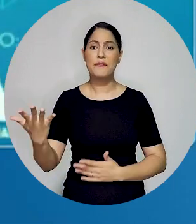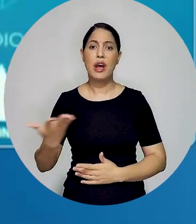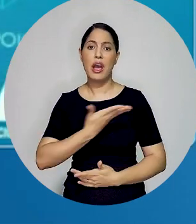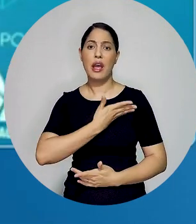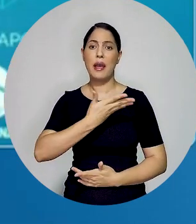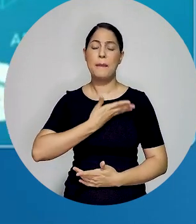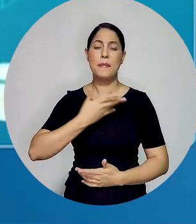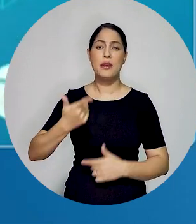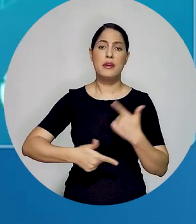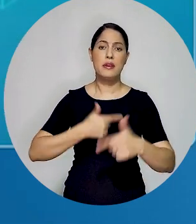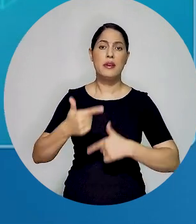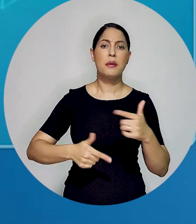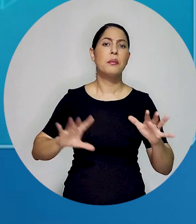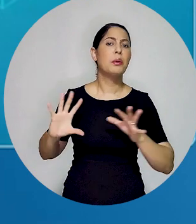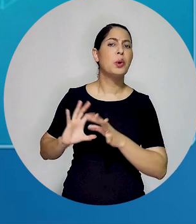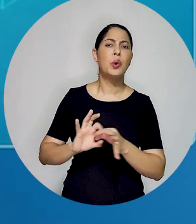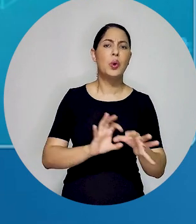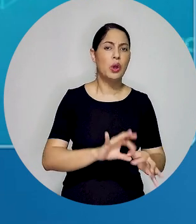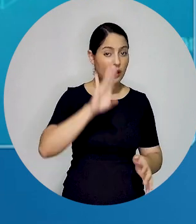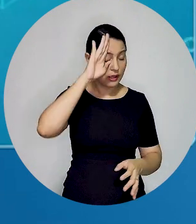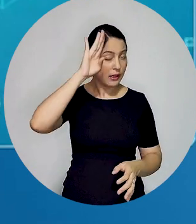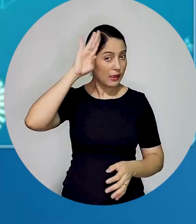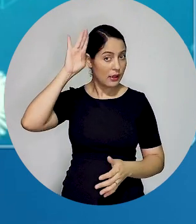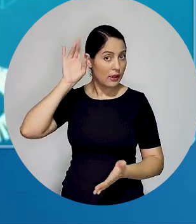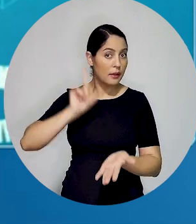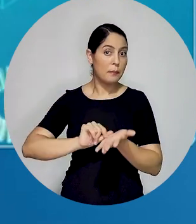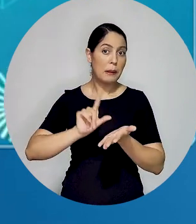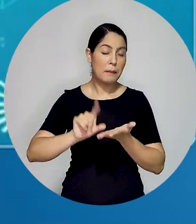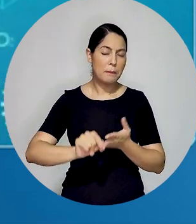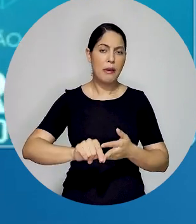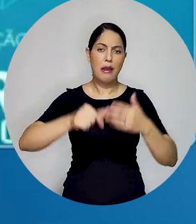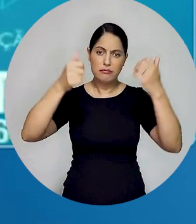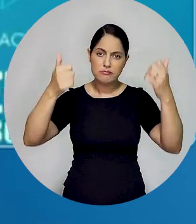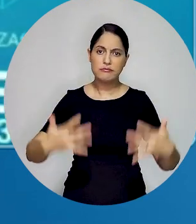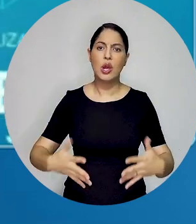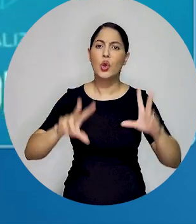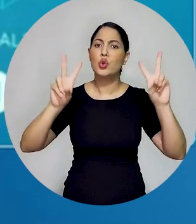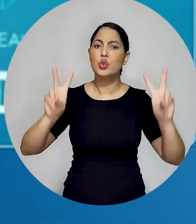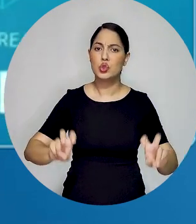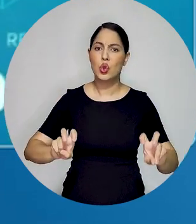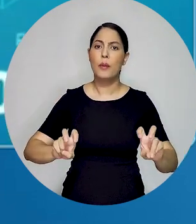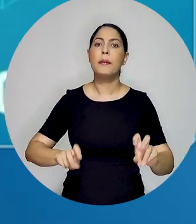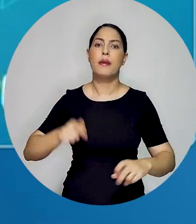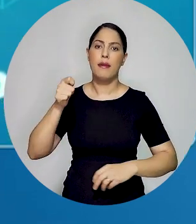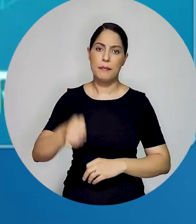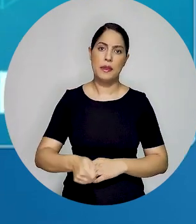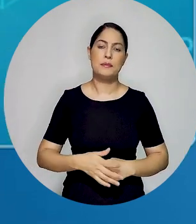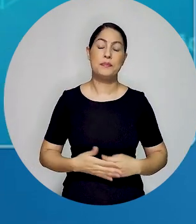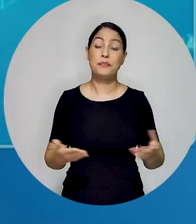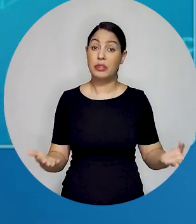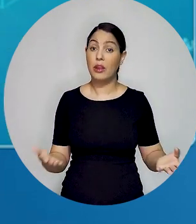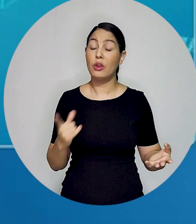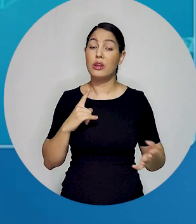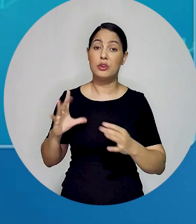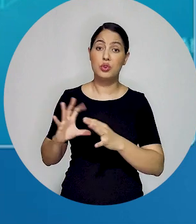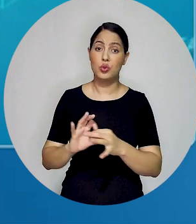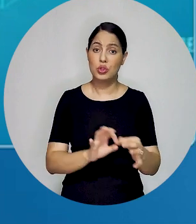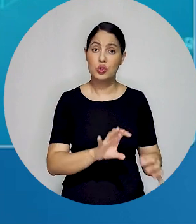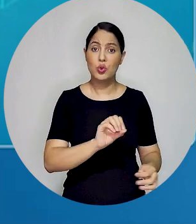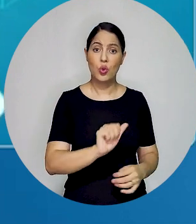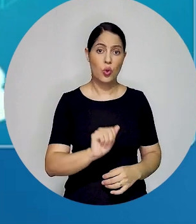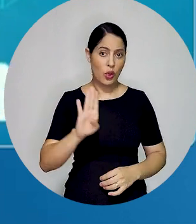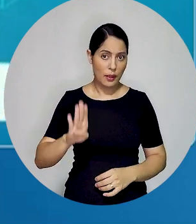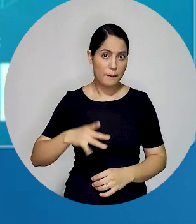de milhares de colegas, produção de conhecimento científico também no tema da arbitragem. E mais recentemente, a